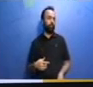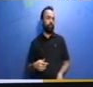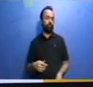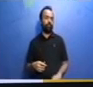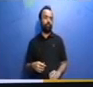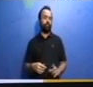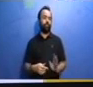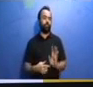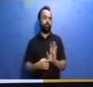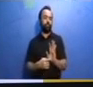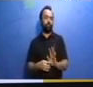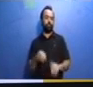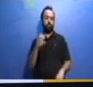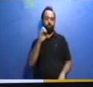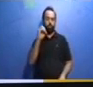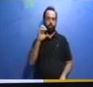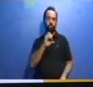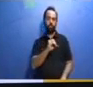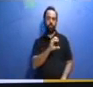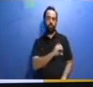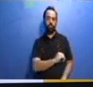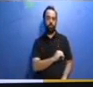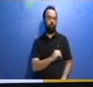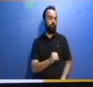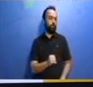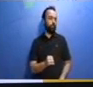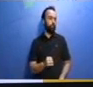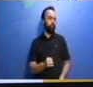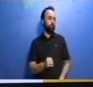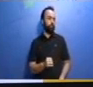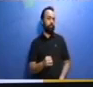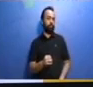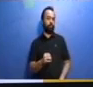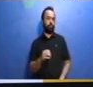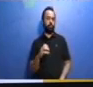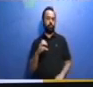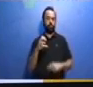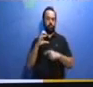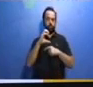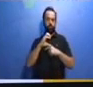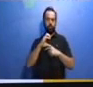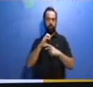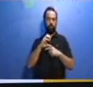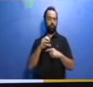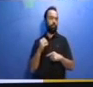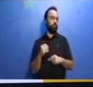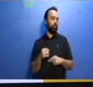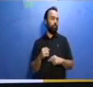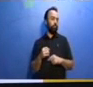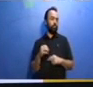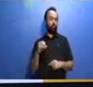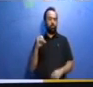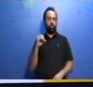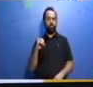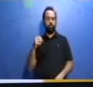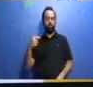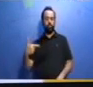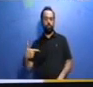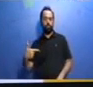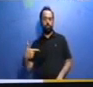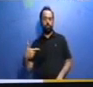pelos símbolos atômicos. Então, aqui nós temos a fórmula do carbono, com gás carbônico, como